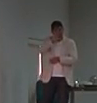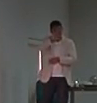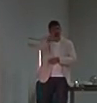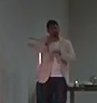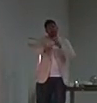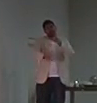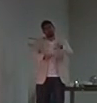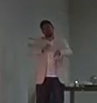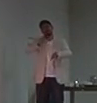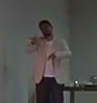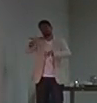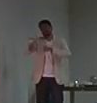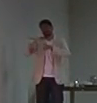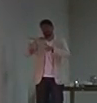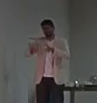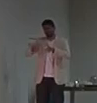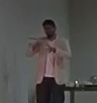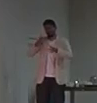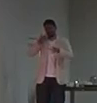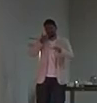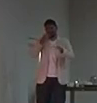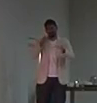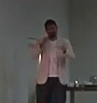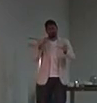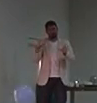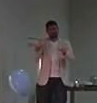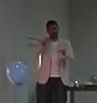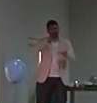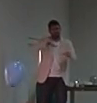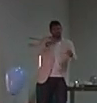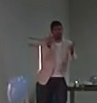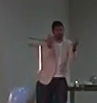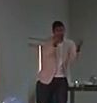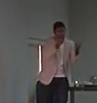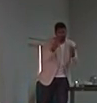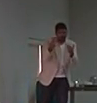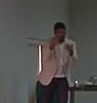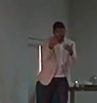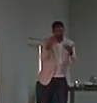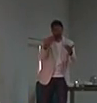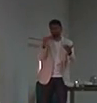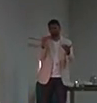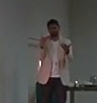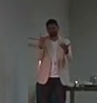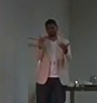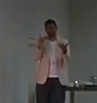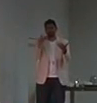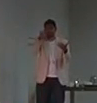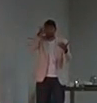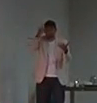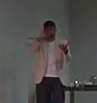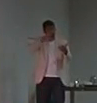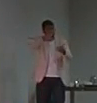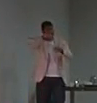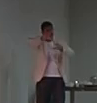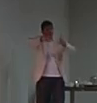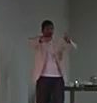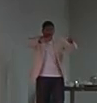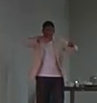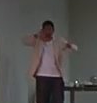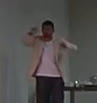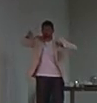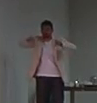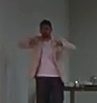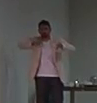dá para uniformizar, homogeneizar tudo que são tão diferentes. Se conhecêssemos mais, se o senhor conhecesse